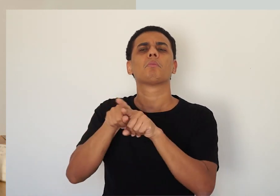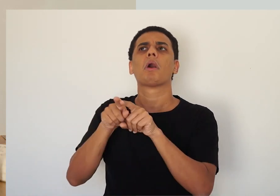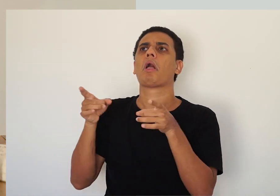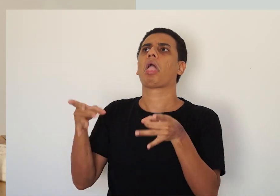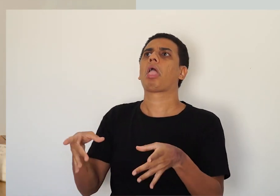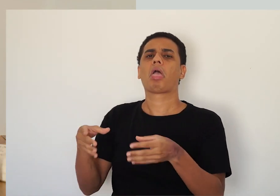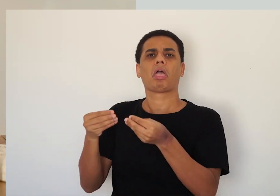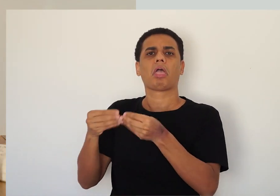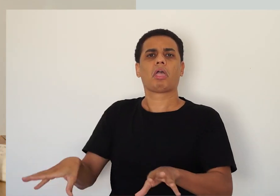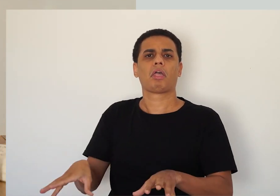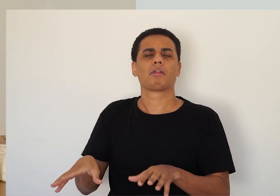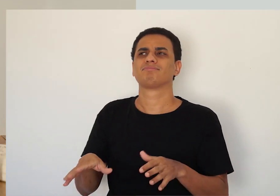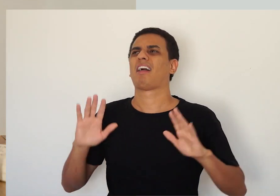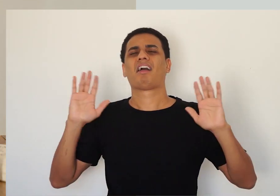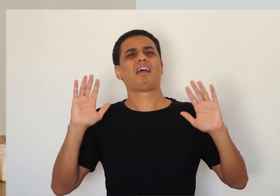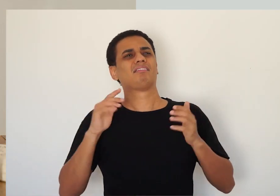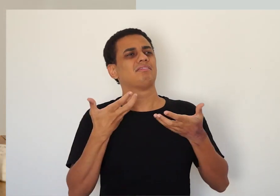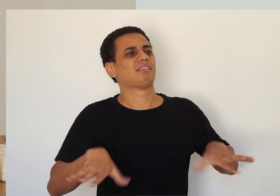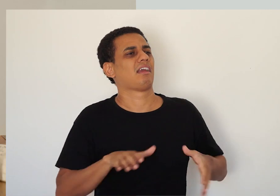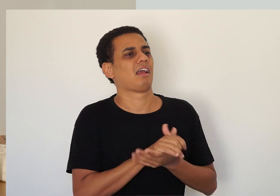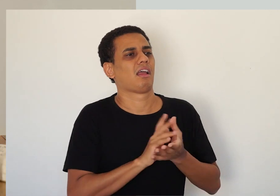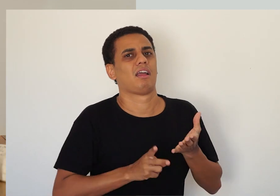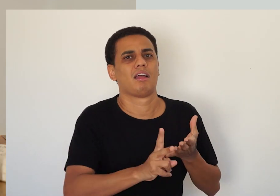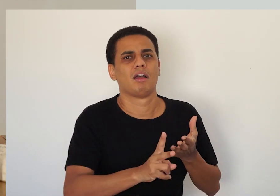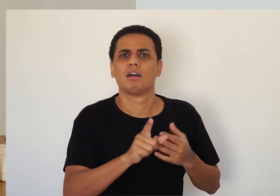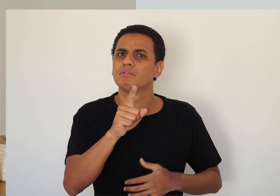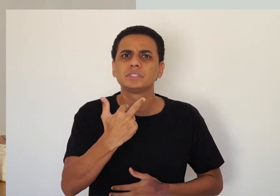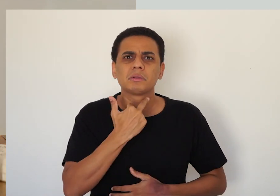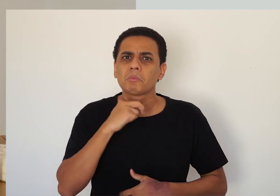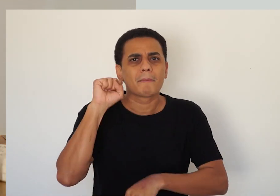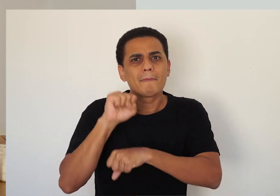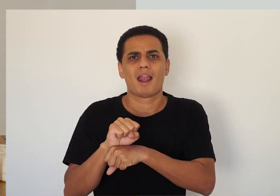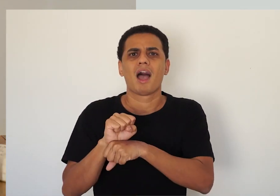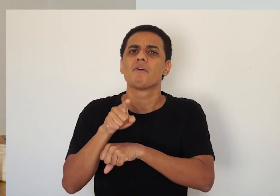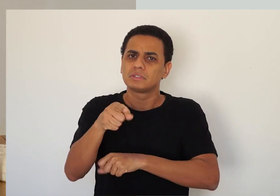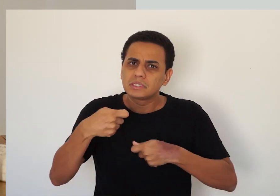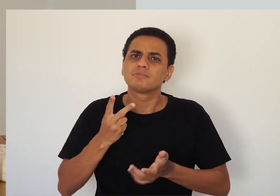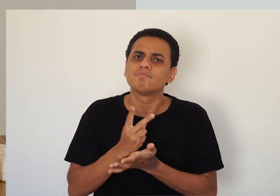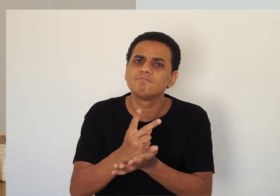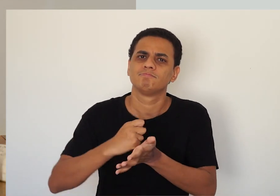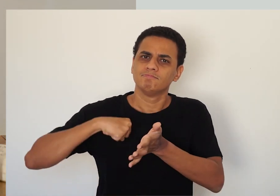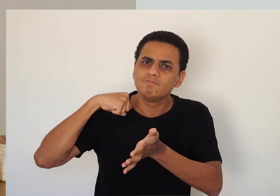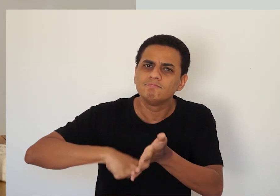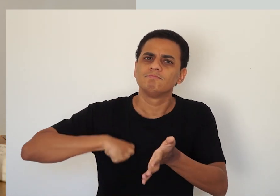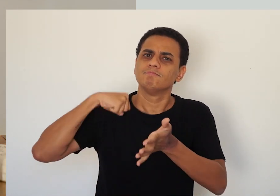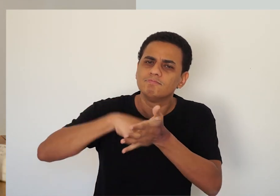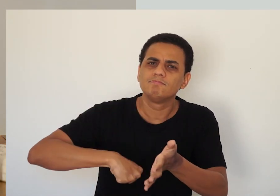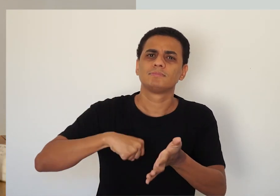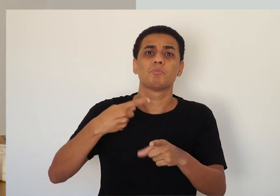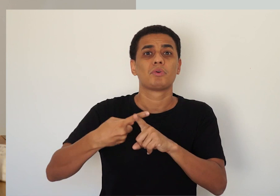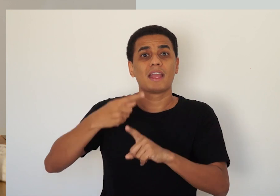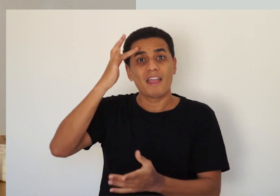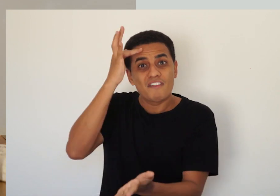desistindo de tudo. Você precisa perseverar. Você não pode parar de remar, querido. Você precisa